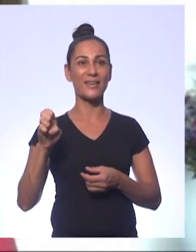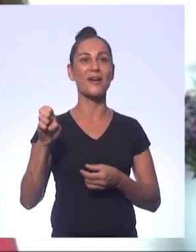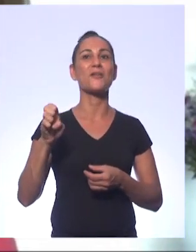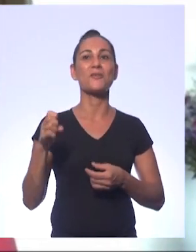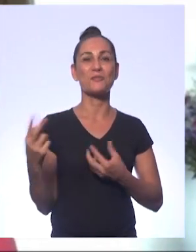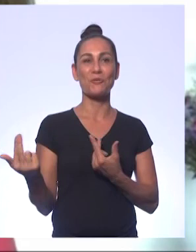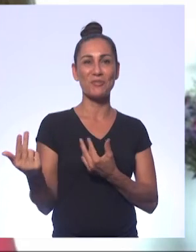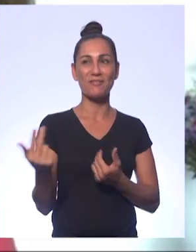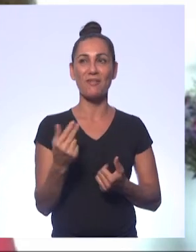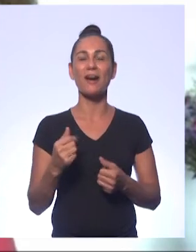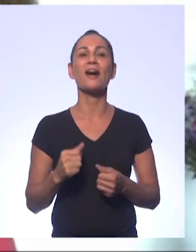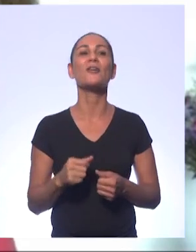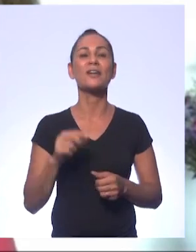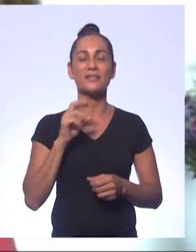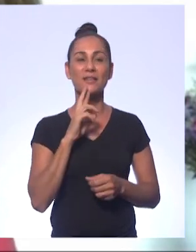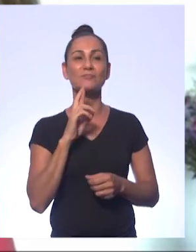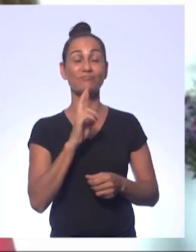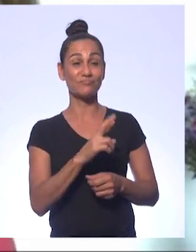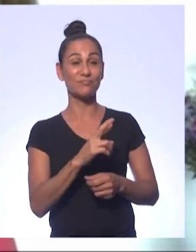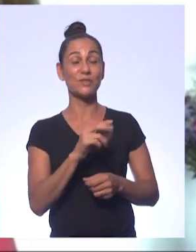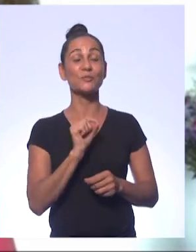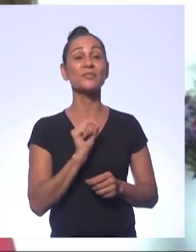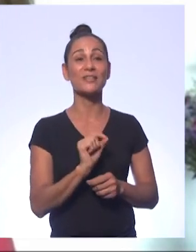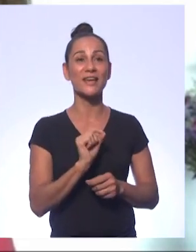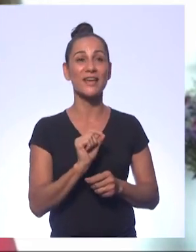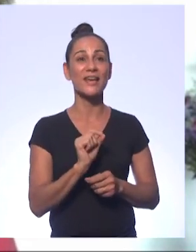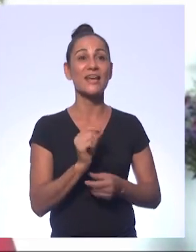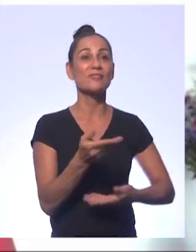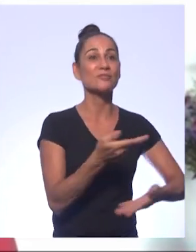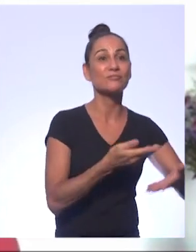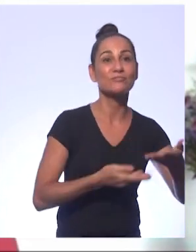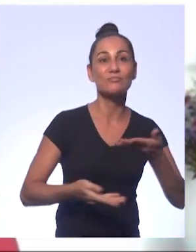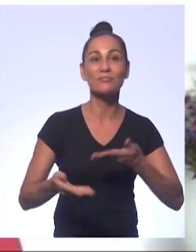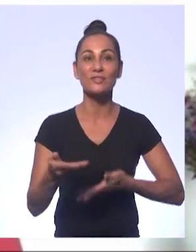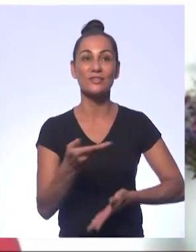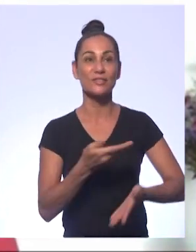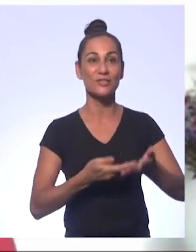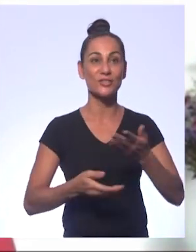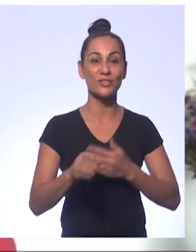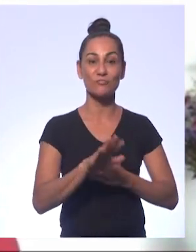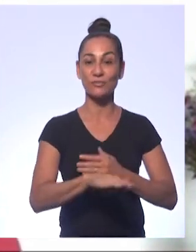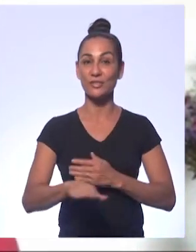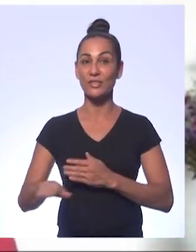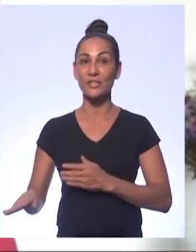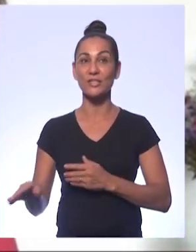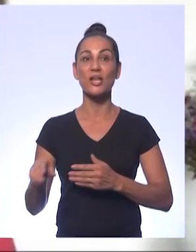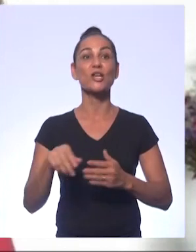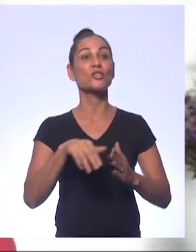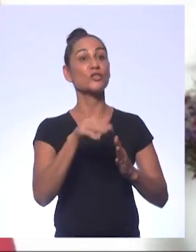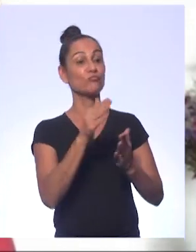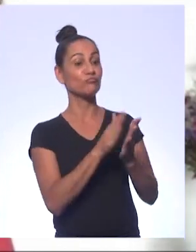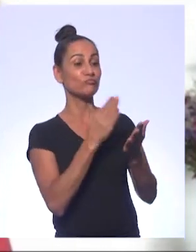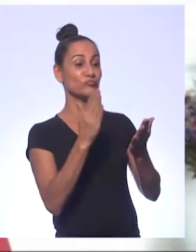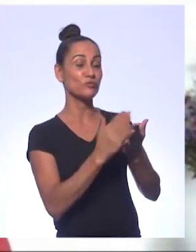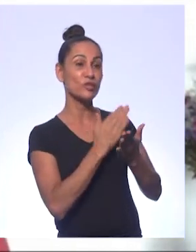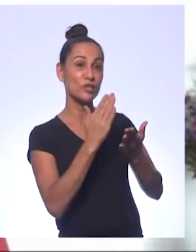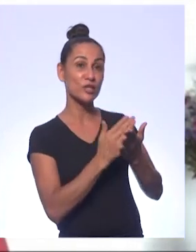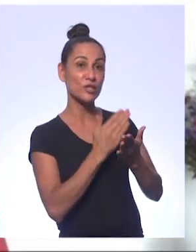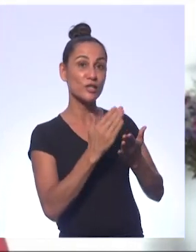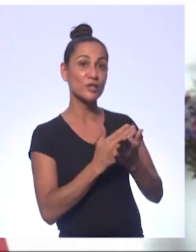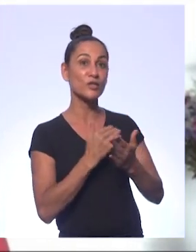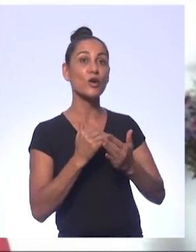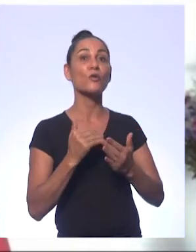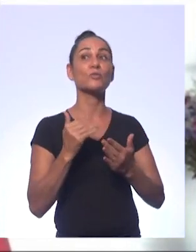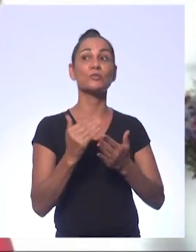né? Está dizendo que interagir com a criança, sinopses de livros, introduções, falando